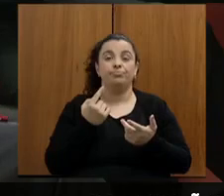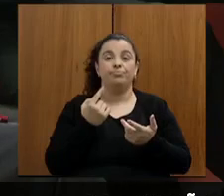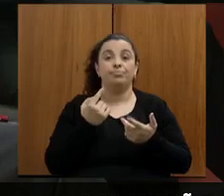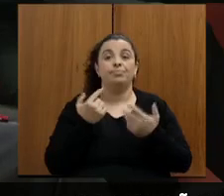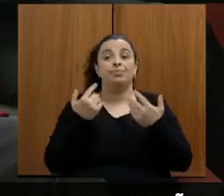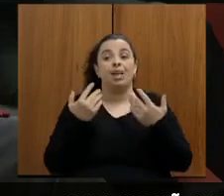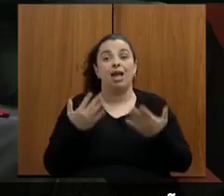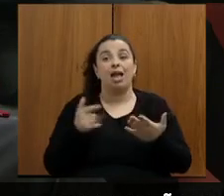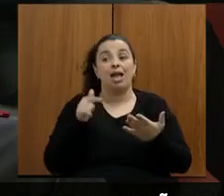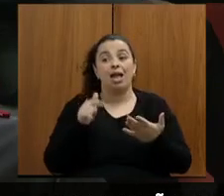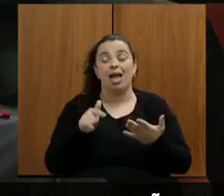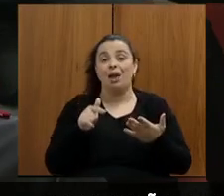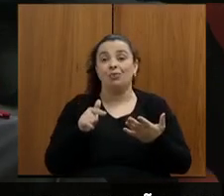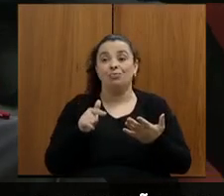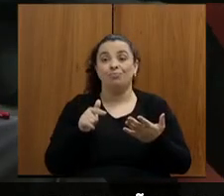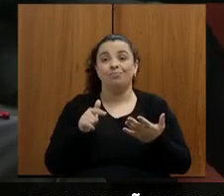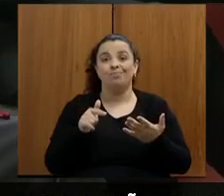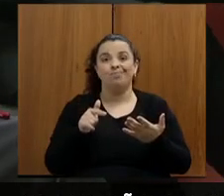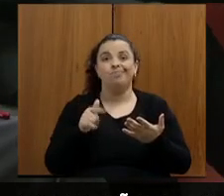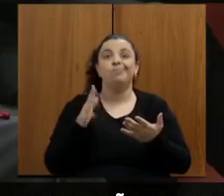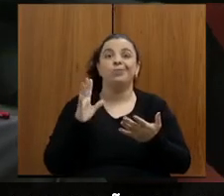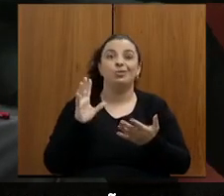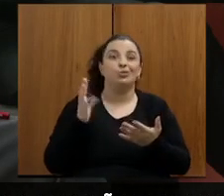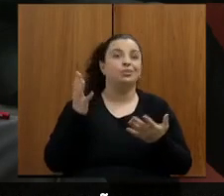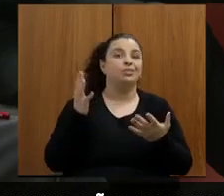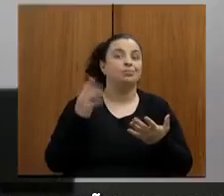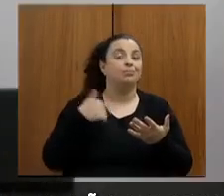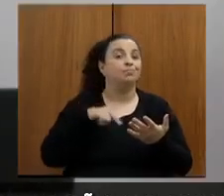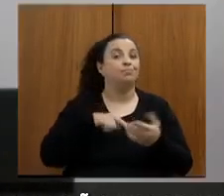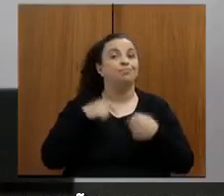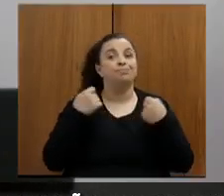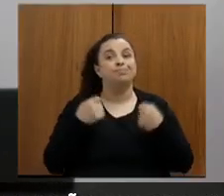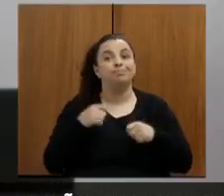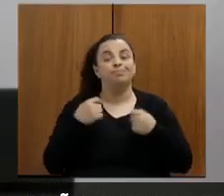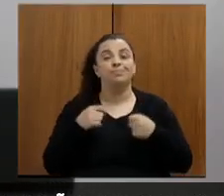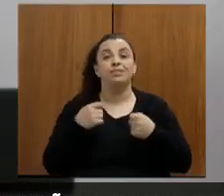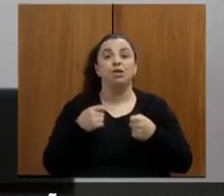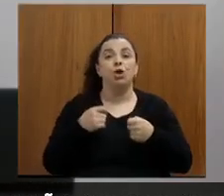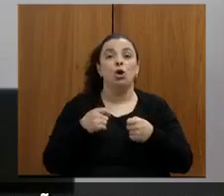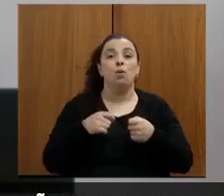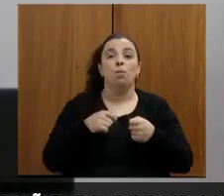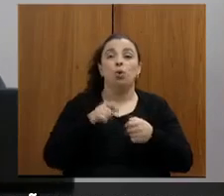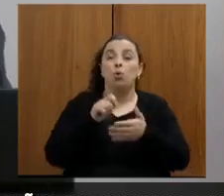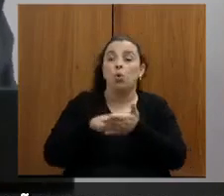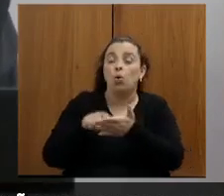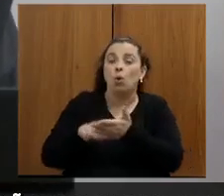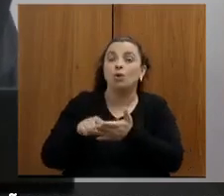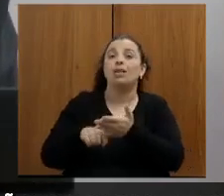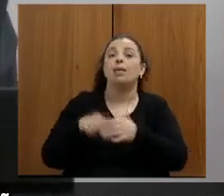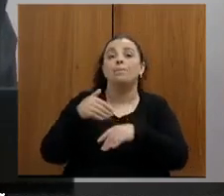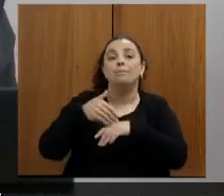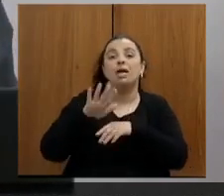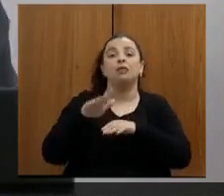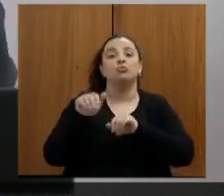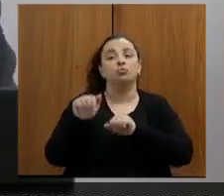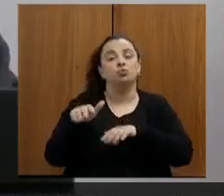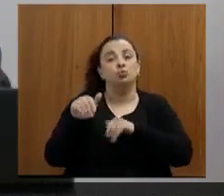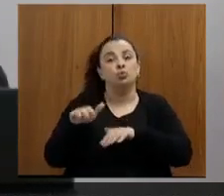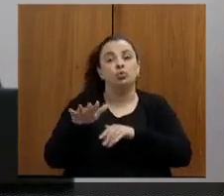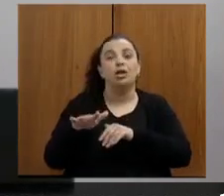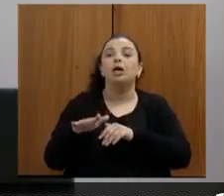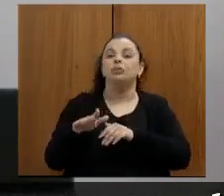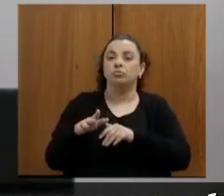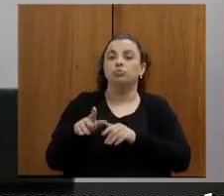é uma situação que a gente precisa nós precisamos de aumentar o efetivo do Corpo de Bombeiros